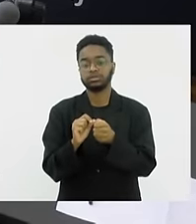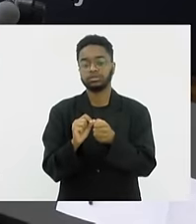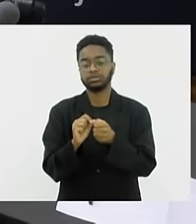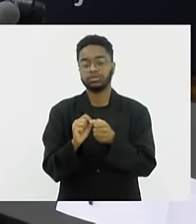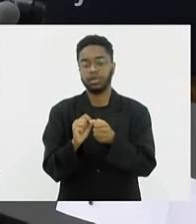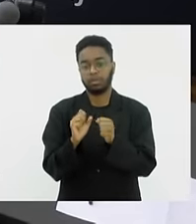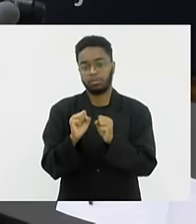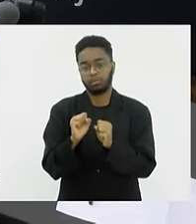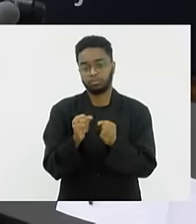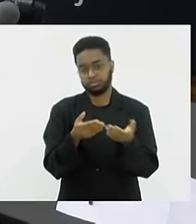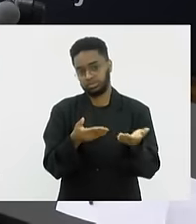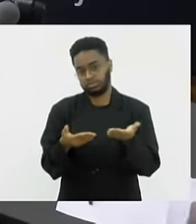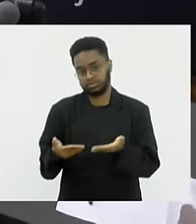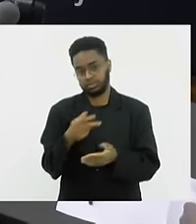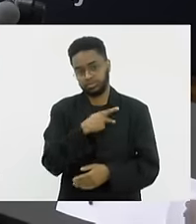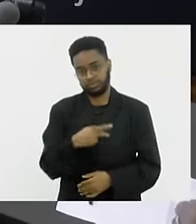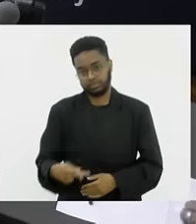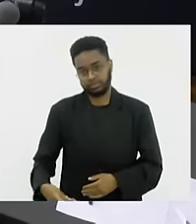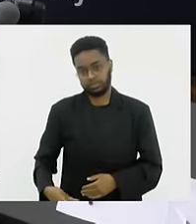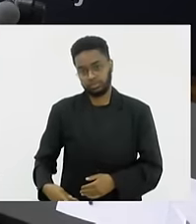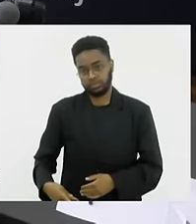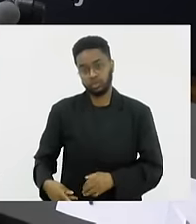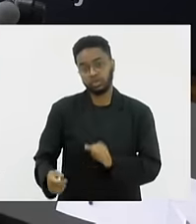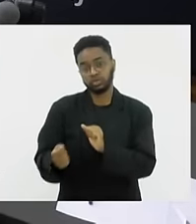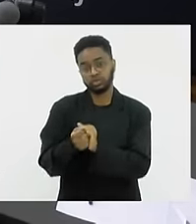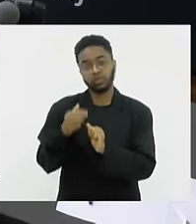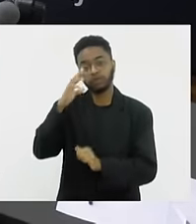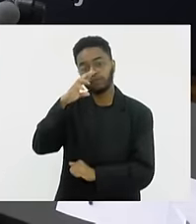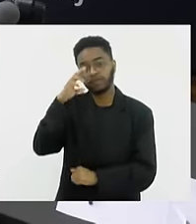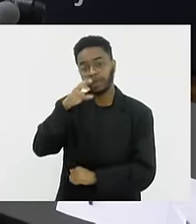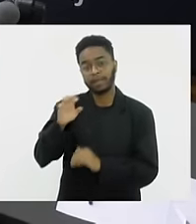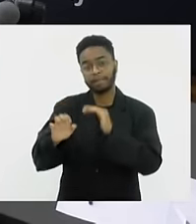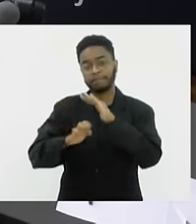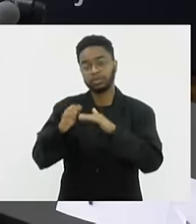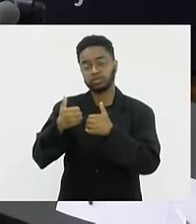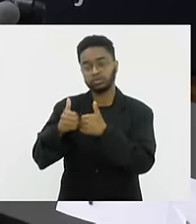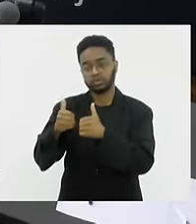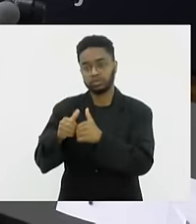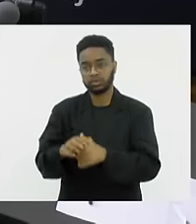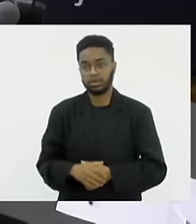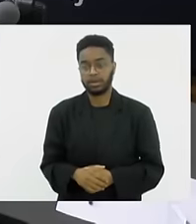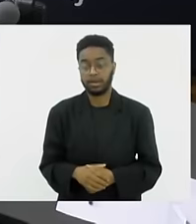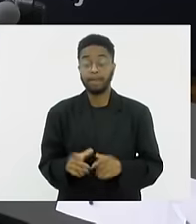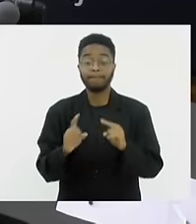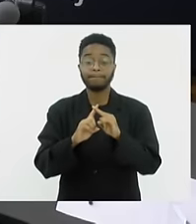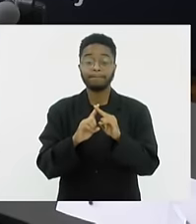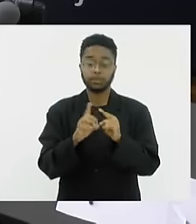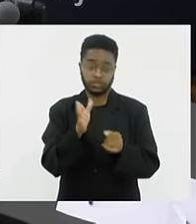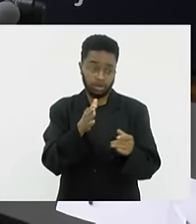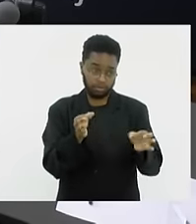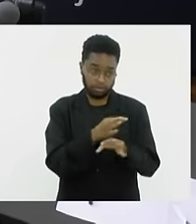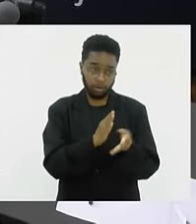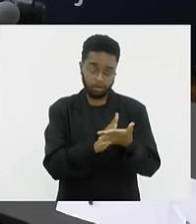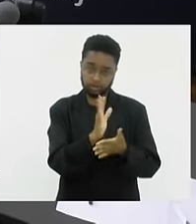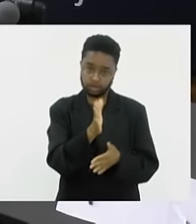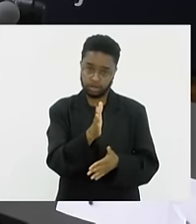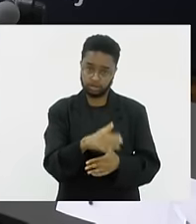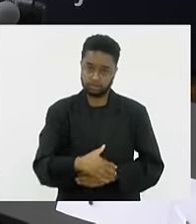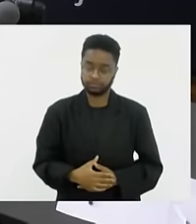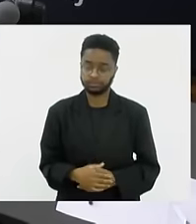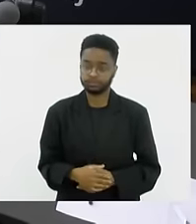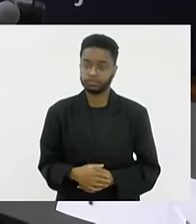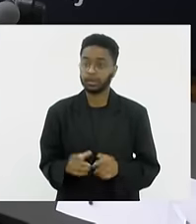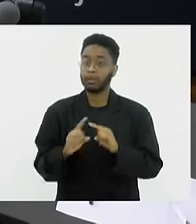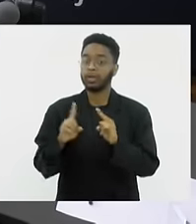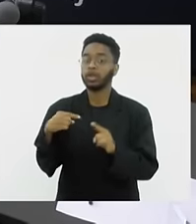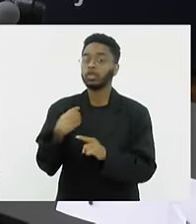chamar o presidente para que proceda junto com nós numa fiscalização nessas empresas de ônibus. Mas a fiscalização é o seguinte... Já está aprovado. Está aprovada a fiscalização, mas a